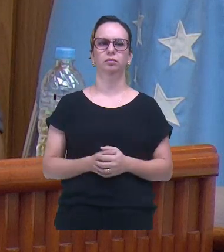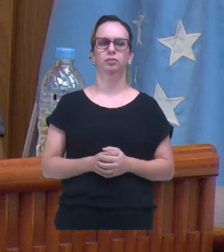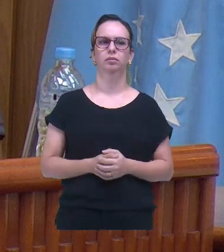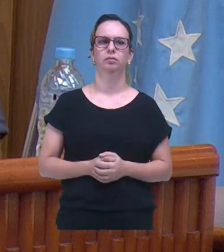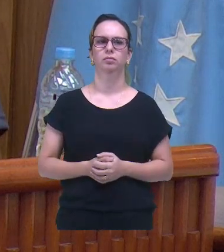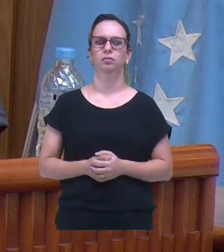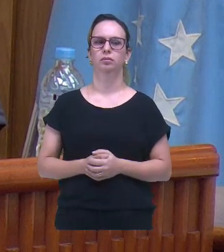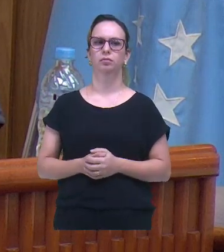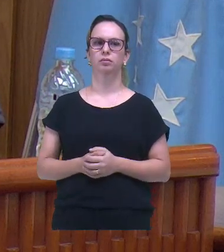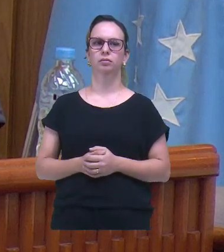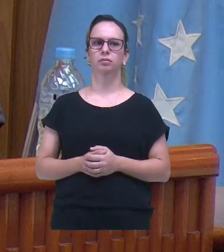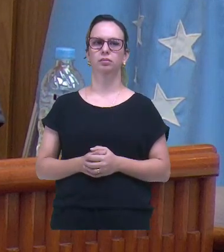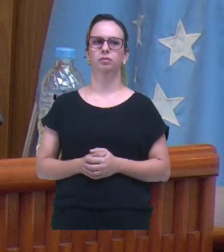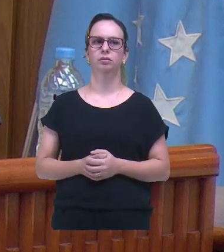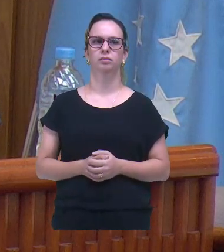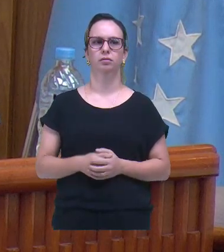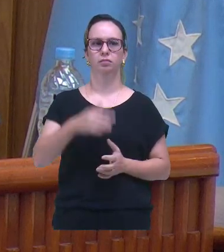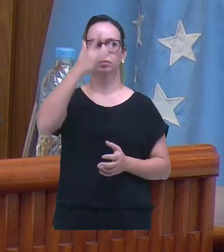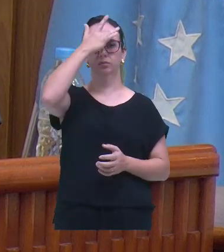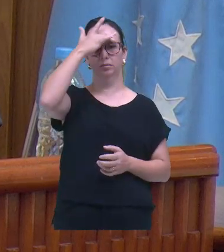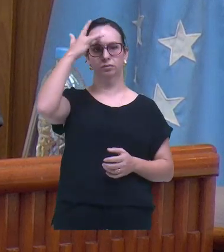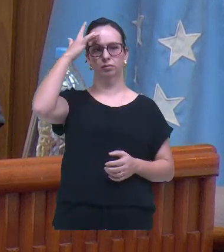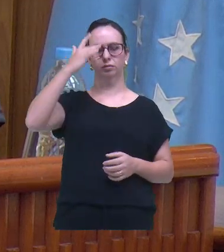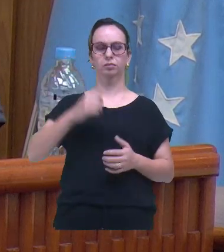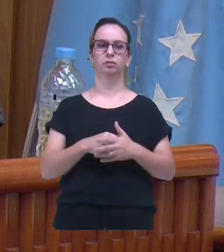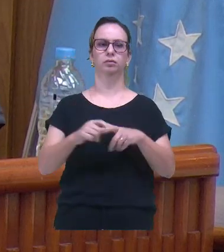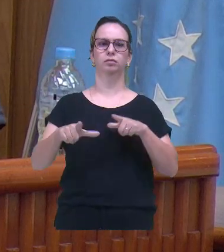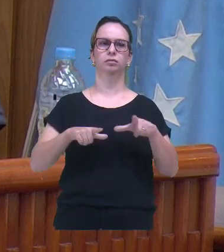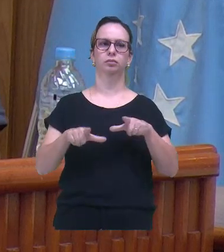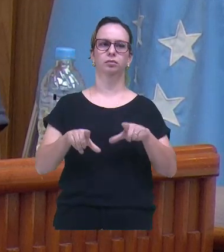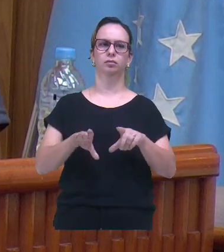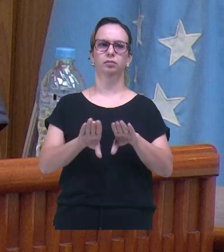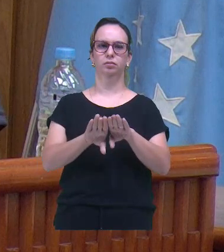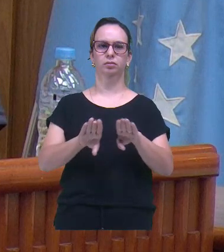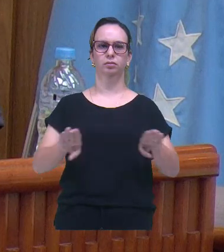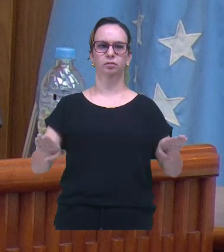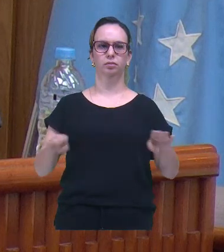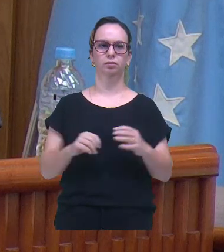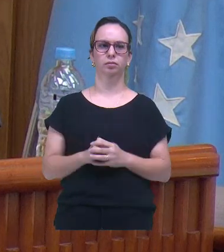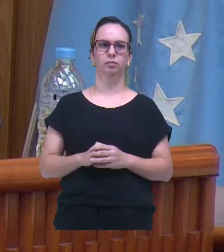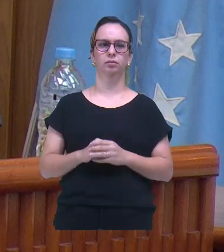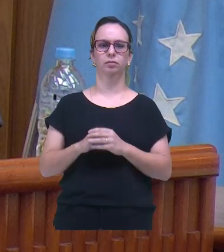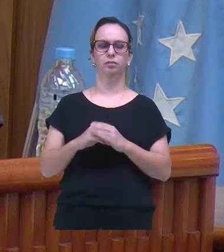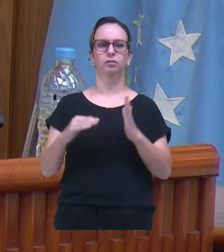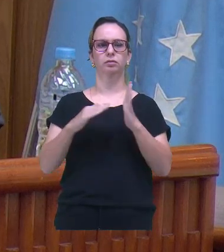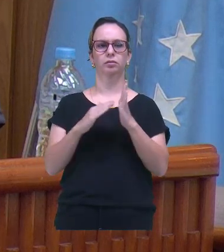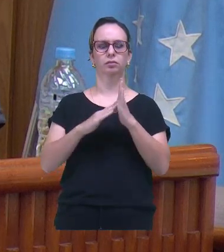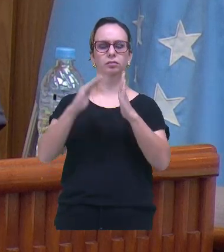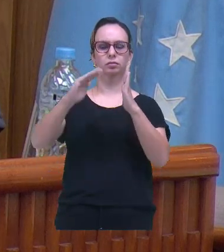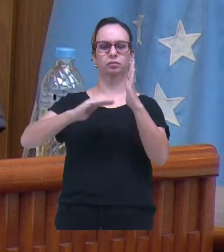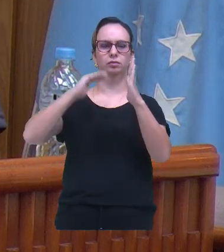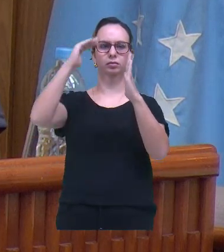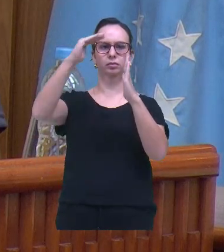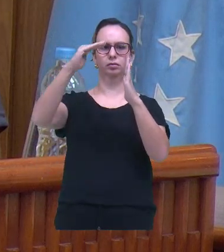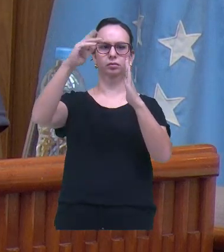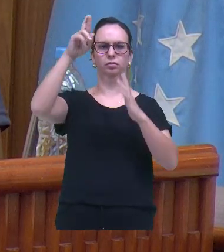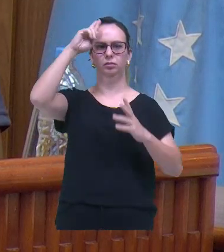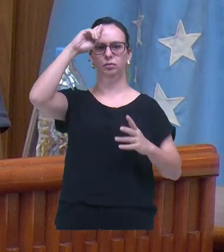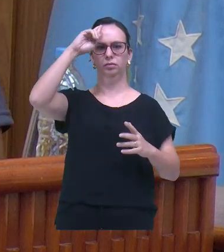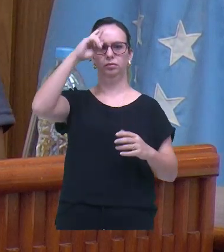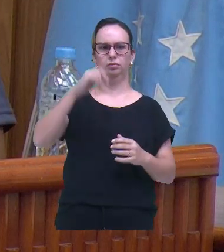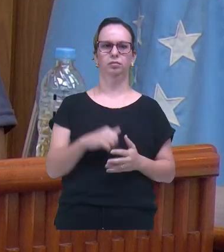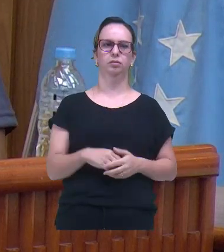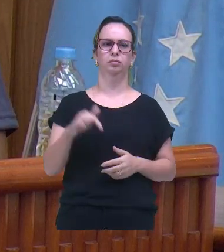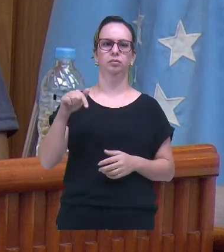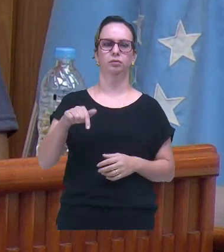que trabalha no pavilhão celular habitacional até o funcionário da subportaria Mirim. Hoje, não